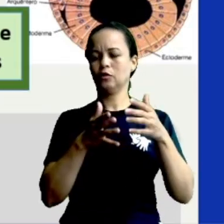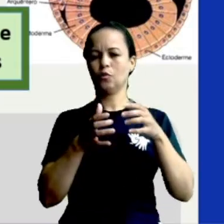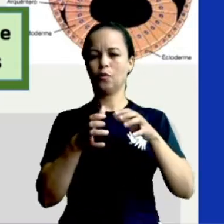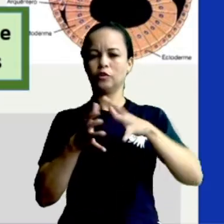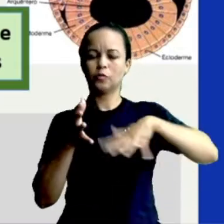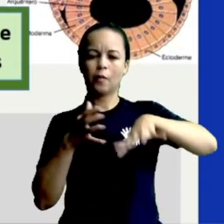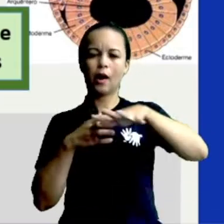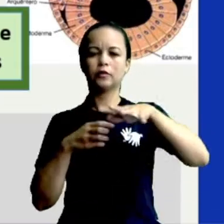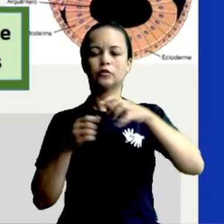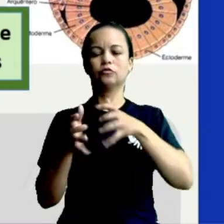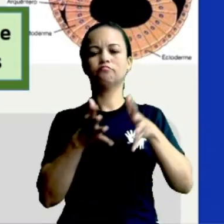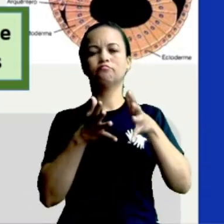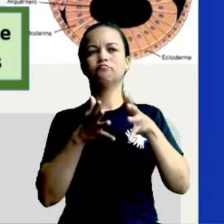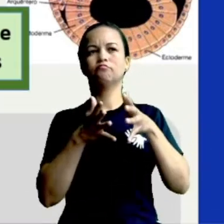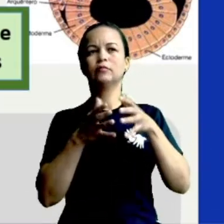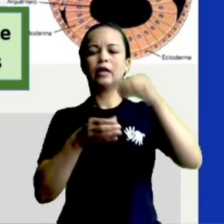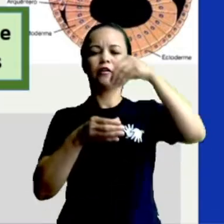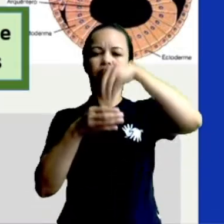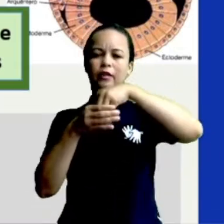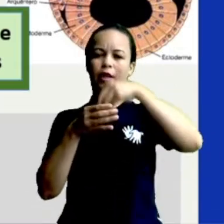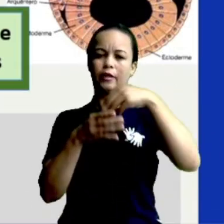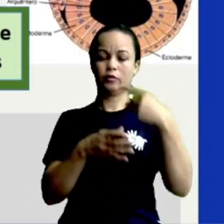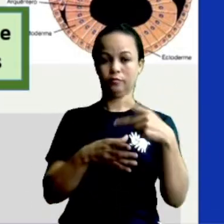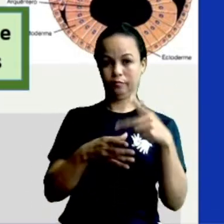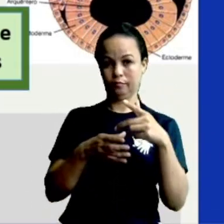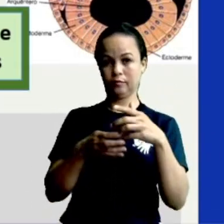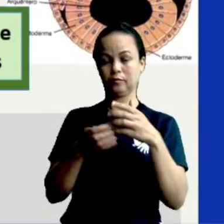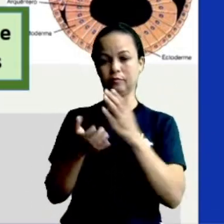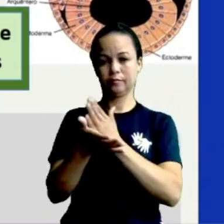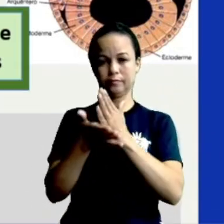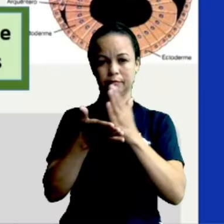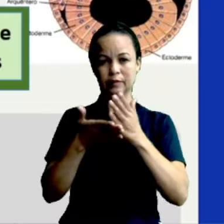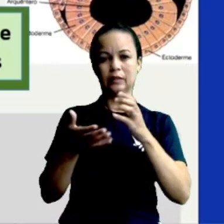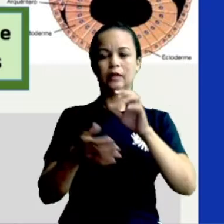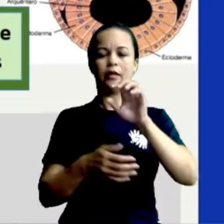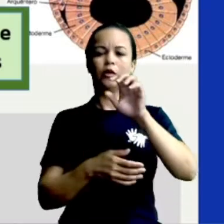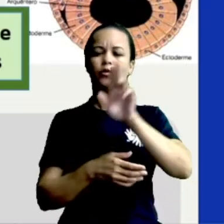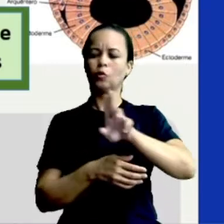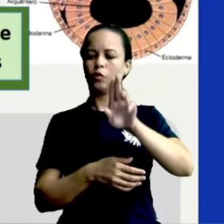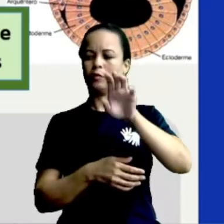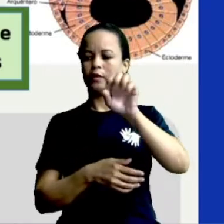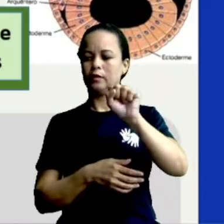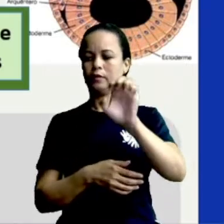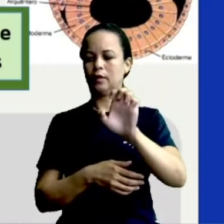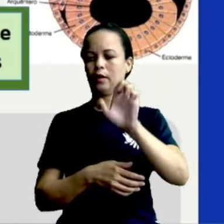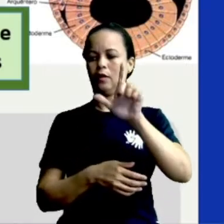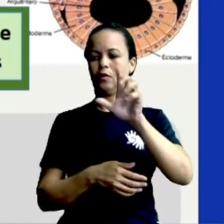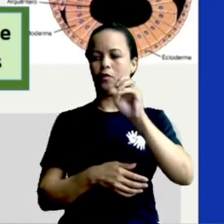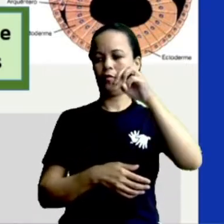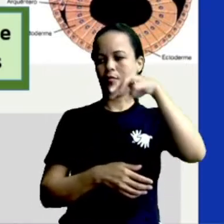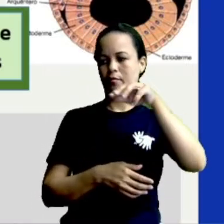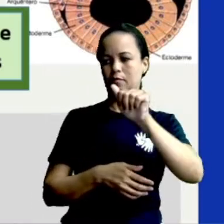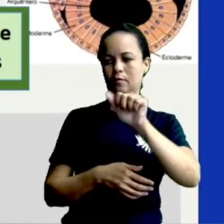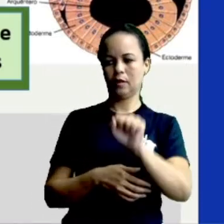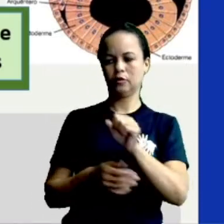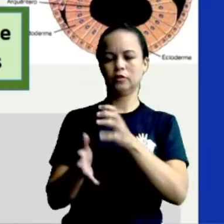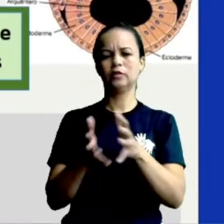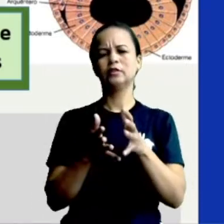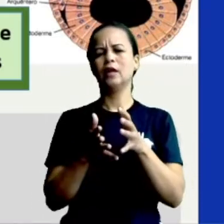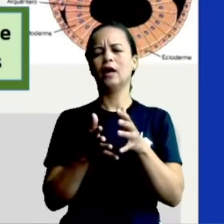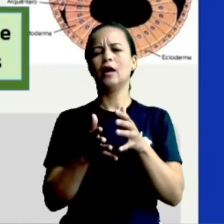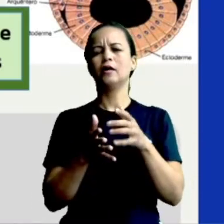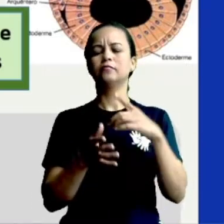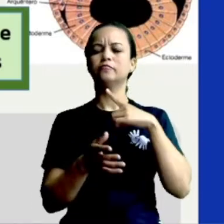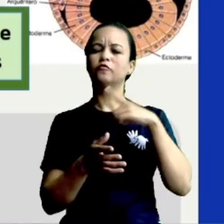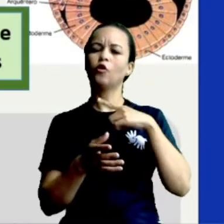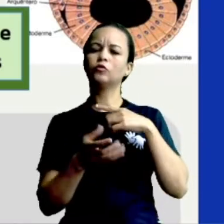vazios, compartimentos que existem dentro dessas subdivisões, chamadas de celomas, que irão